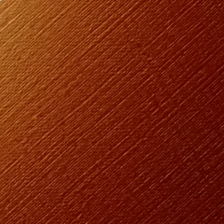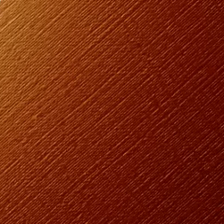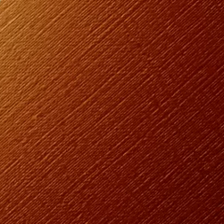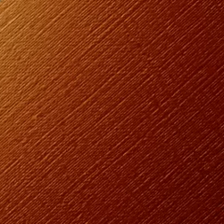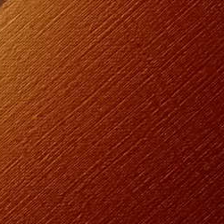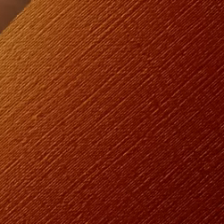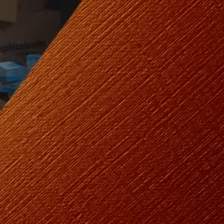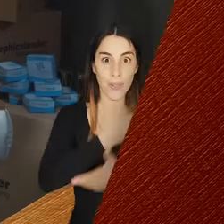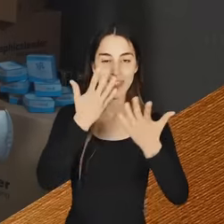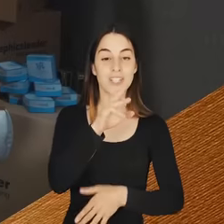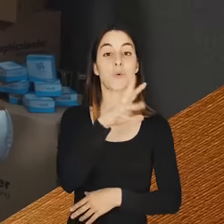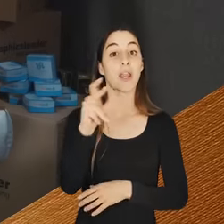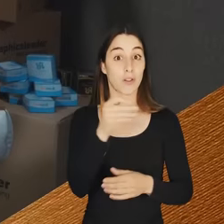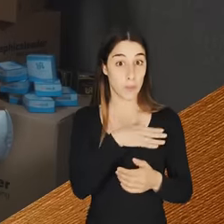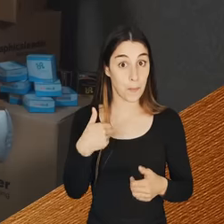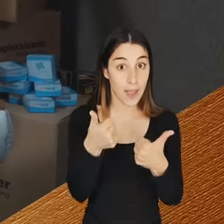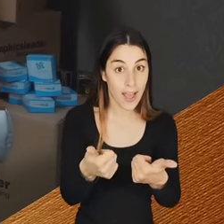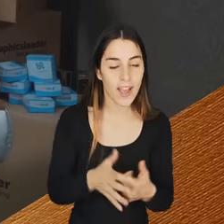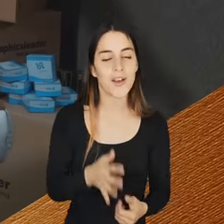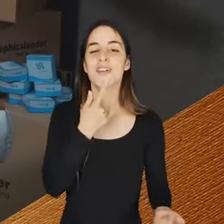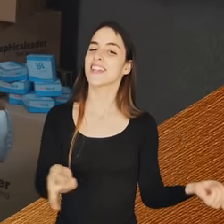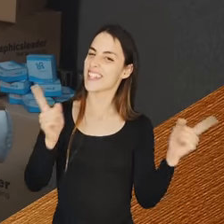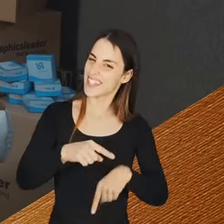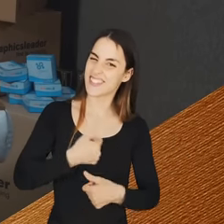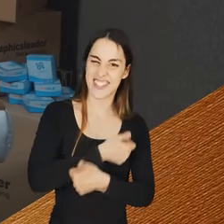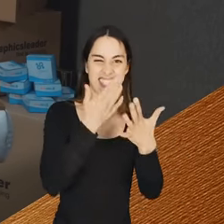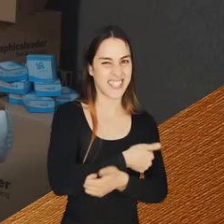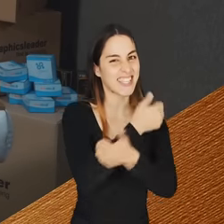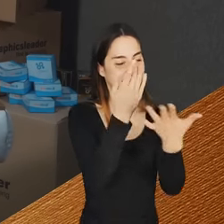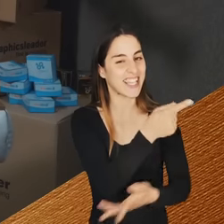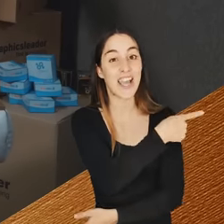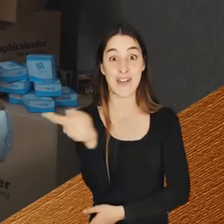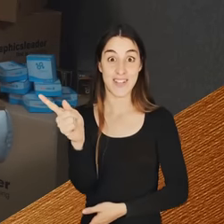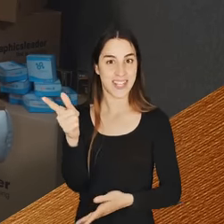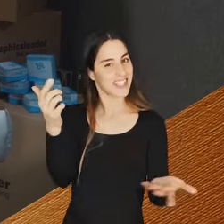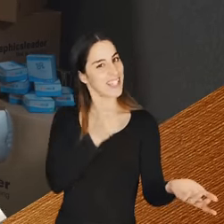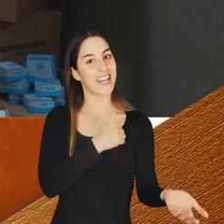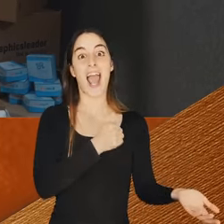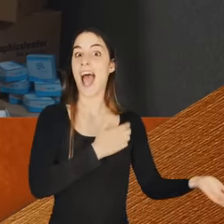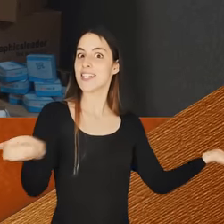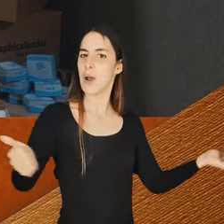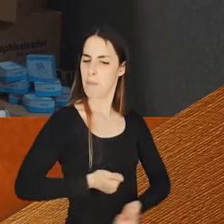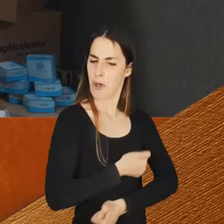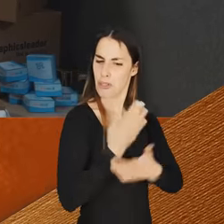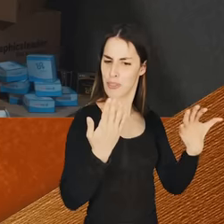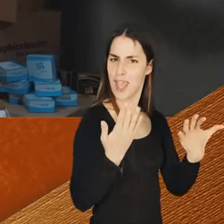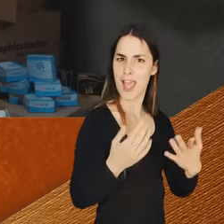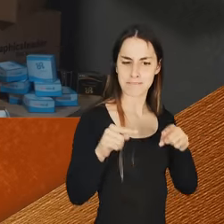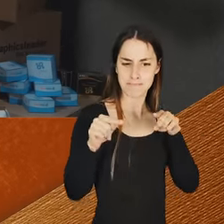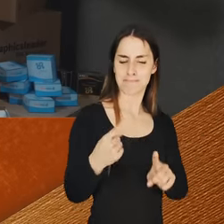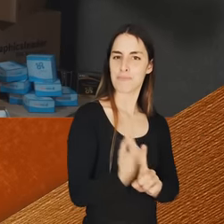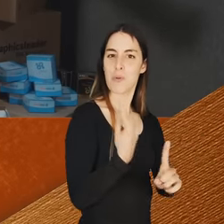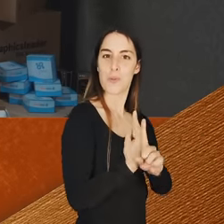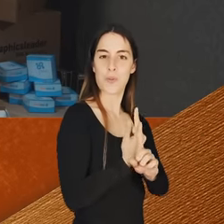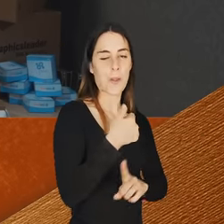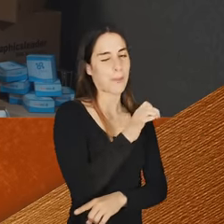Bom dia, Joana, tudo bem? Outra vez, bom dia, bom Joana, dia. Tudo bem? Bom dia aos bom nossos dia, telespectadores lá em casa. Bom dia, mais um produto Babig e Joana.